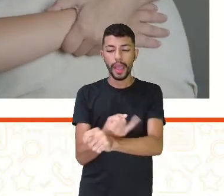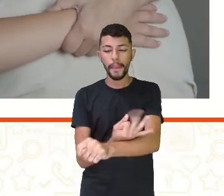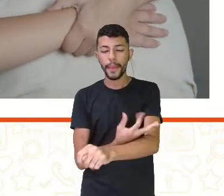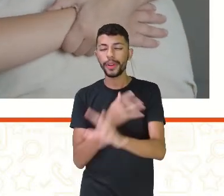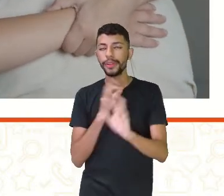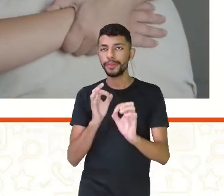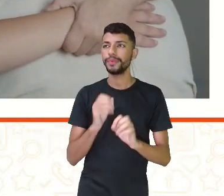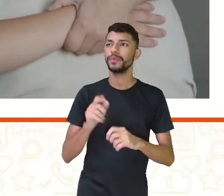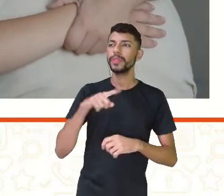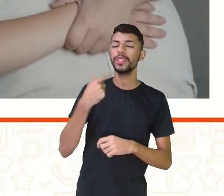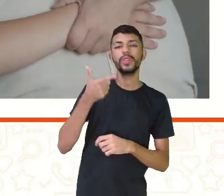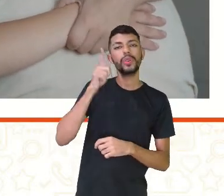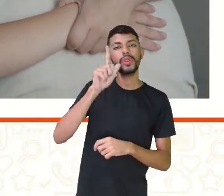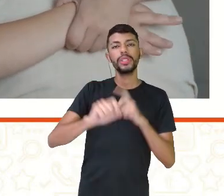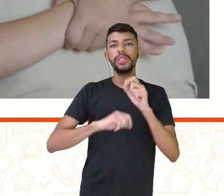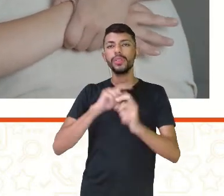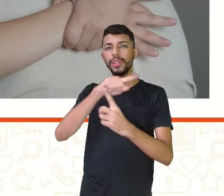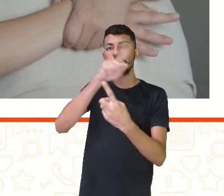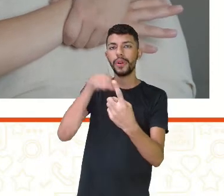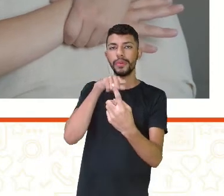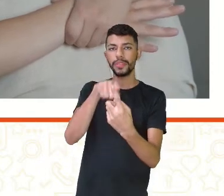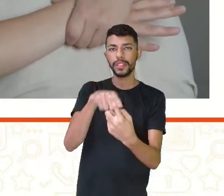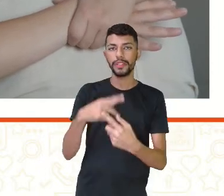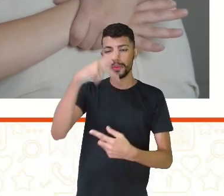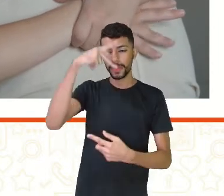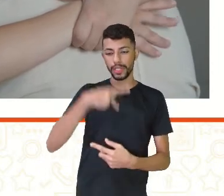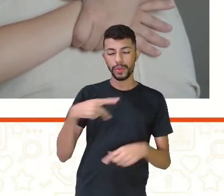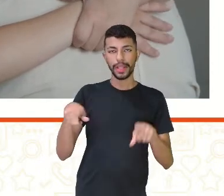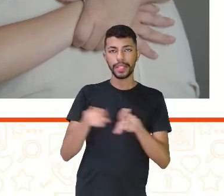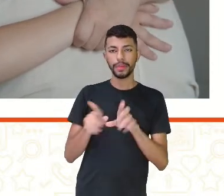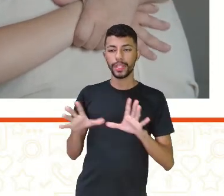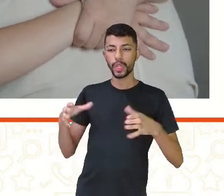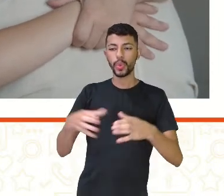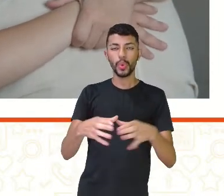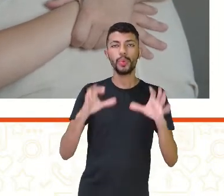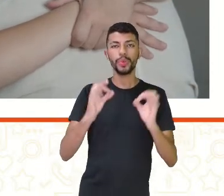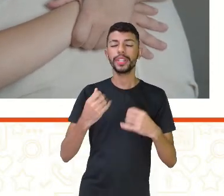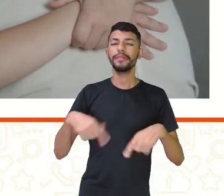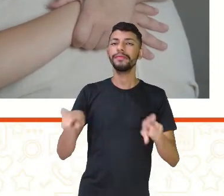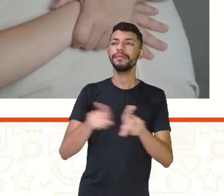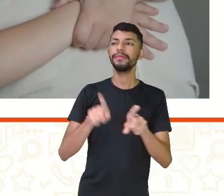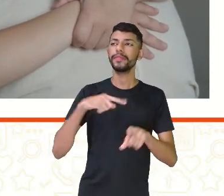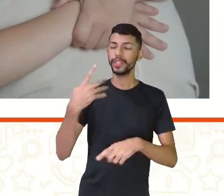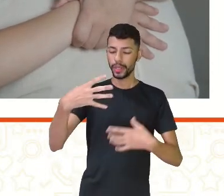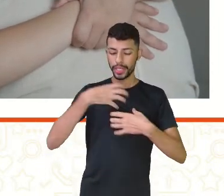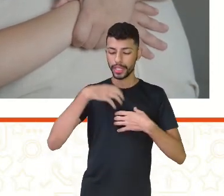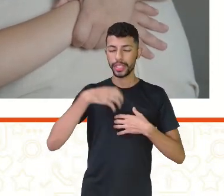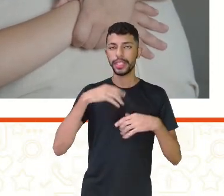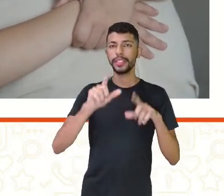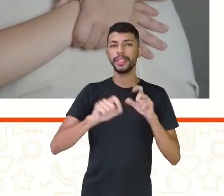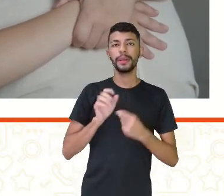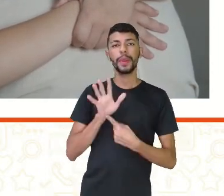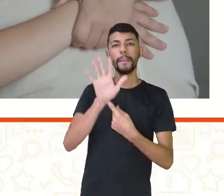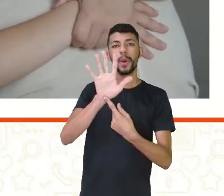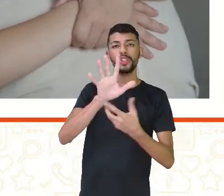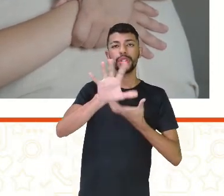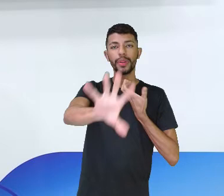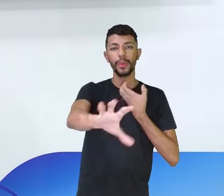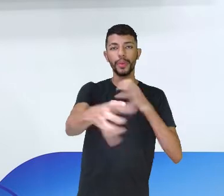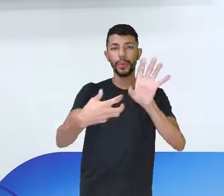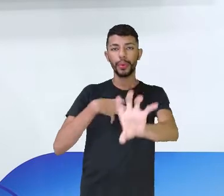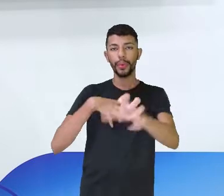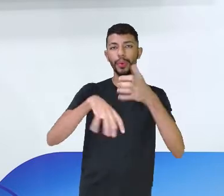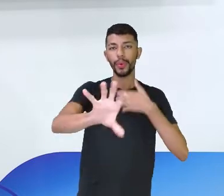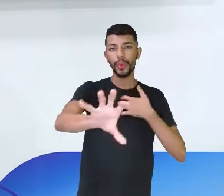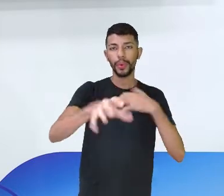gente faça uma conquista de objetivos pessoais e coletivos, que a gente sinta e demonstre empatia pelos outros. Vejam